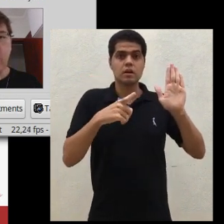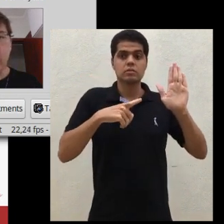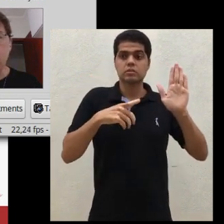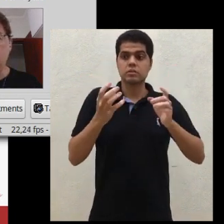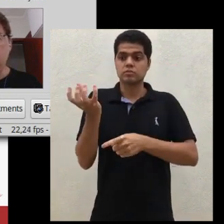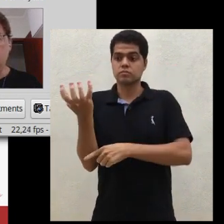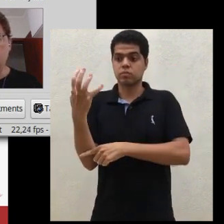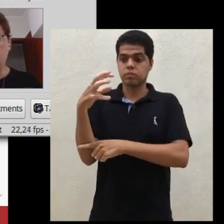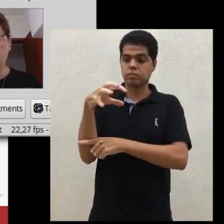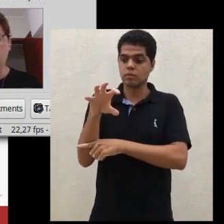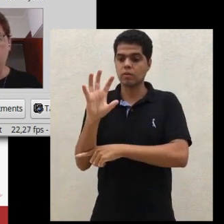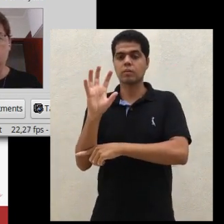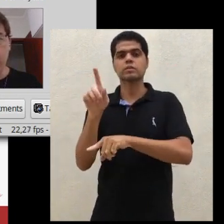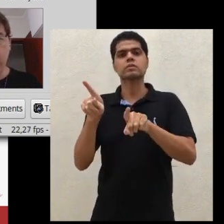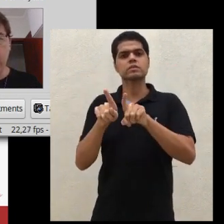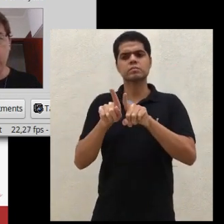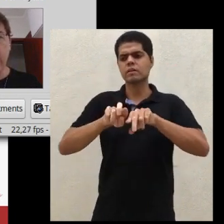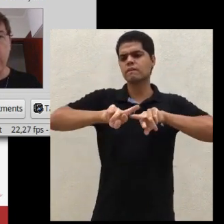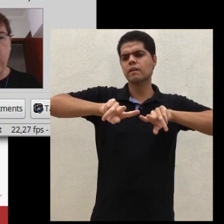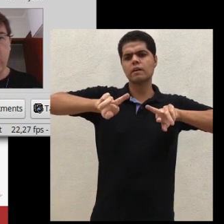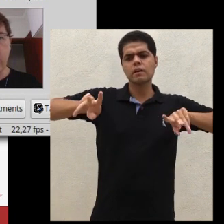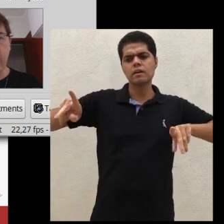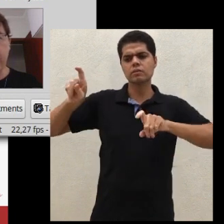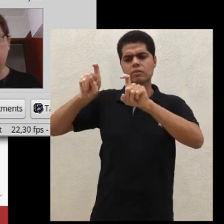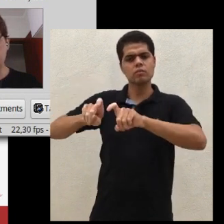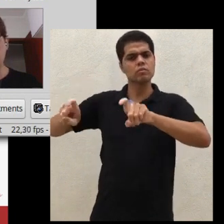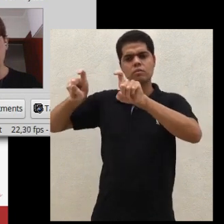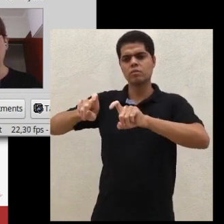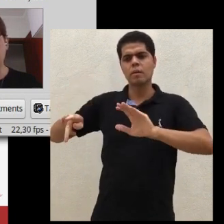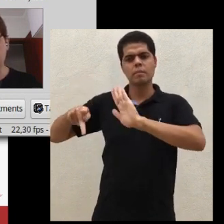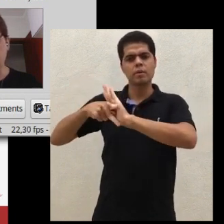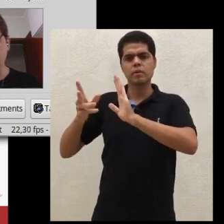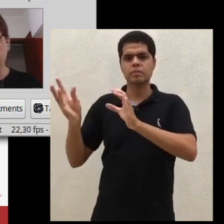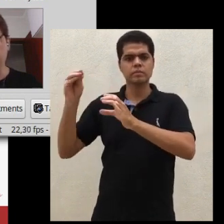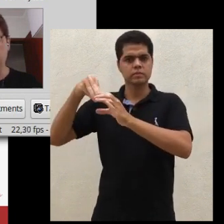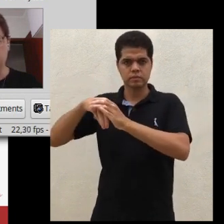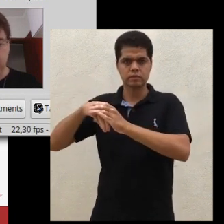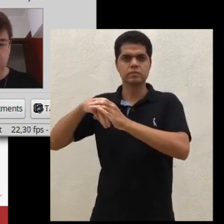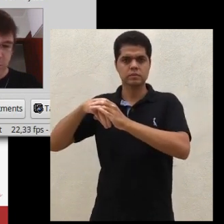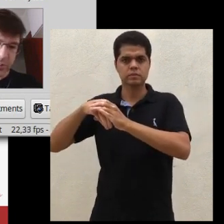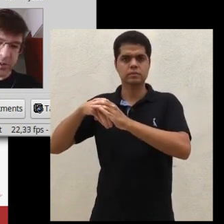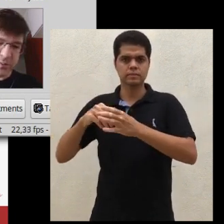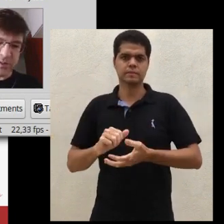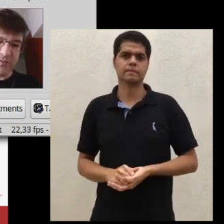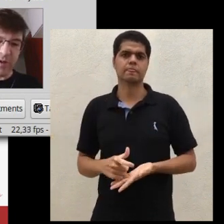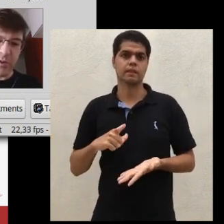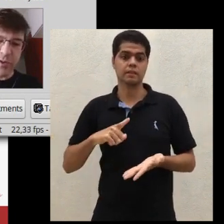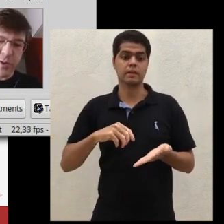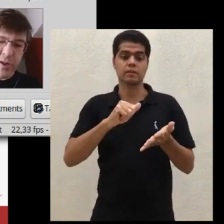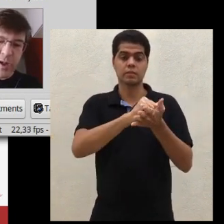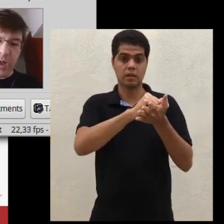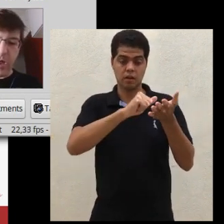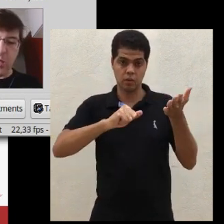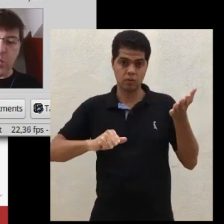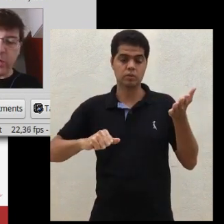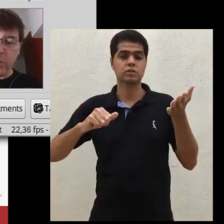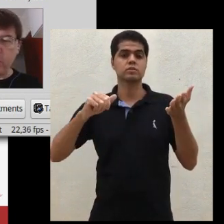artificial robótica, onde tiver ciência da computação, tá? tá? São